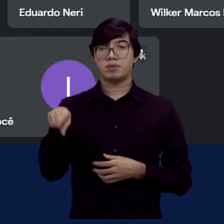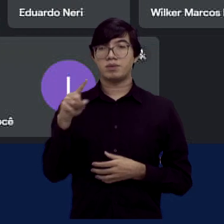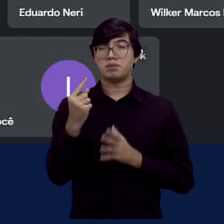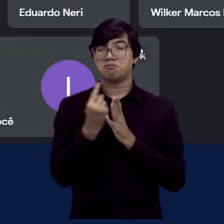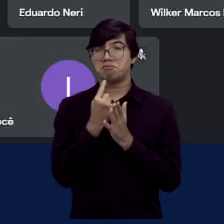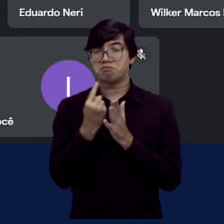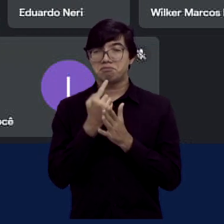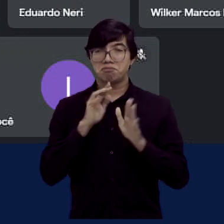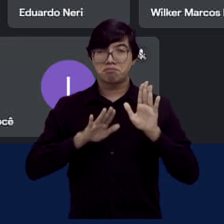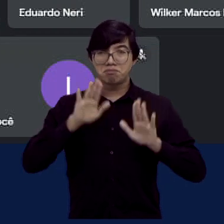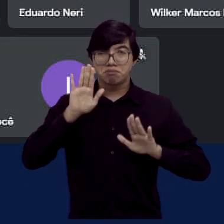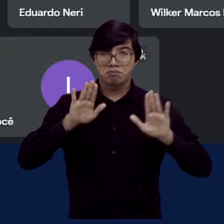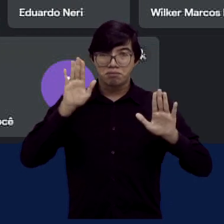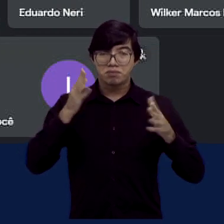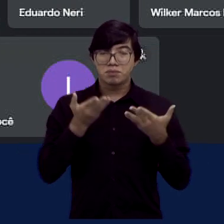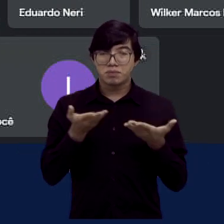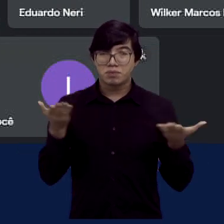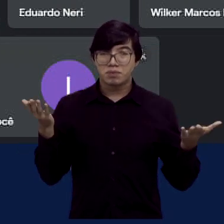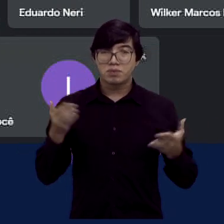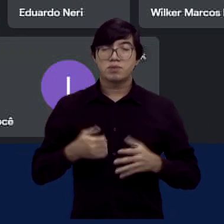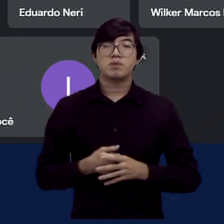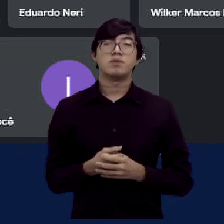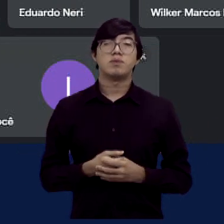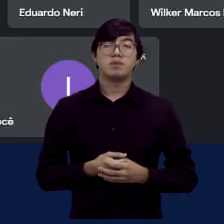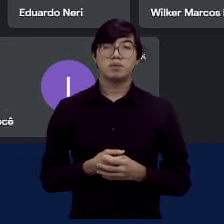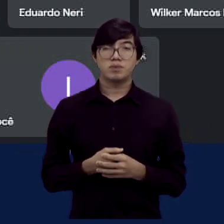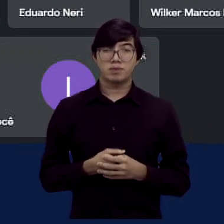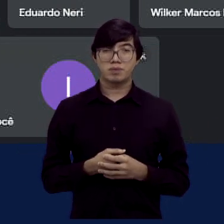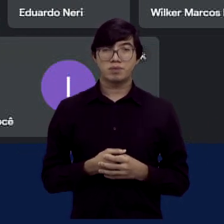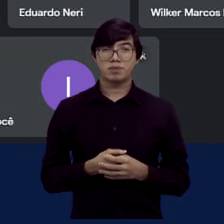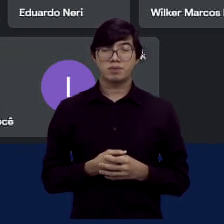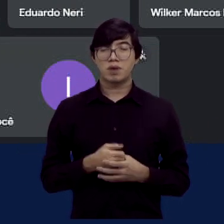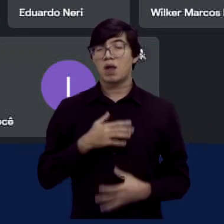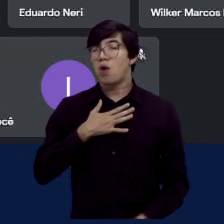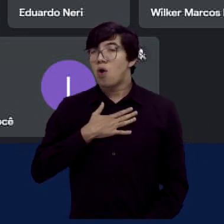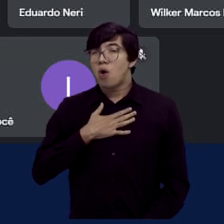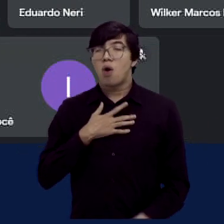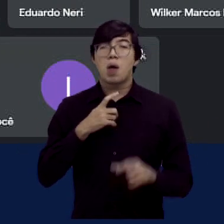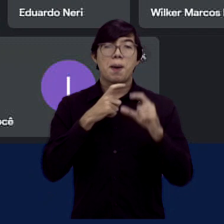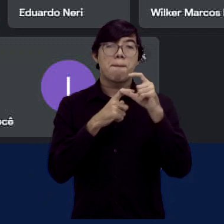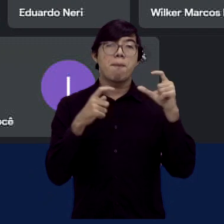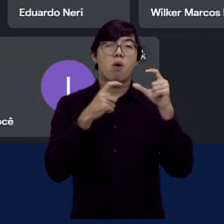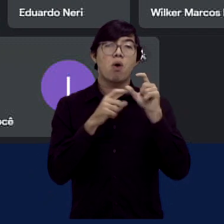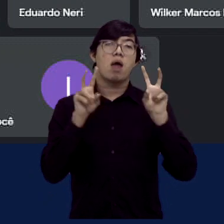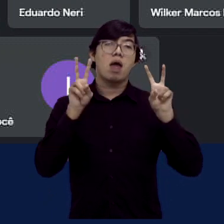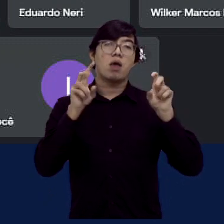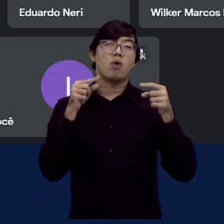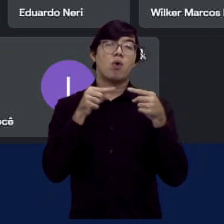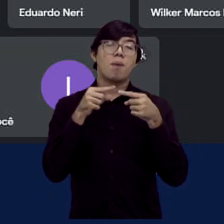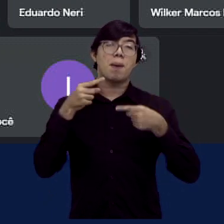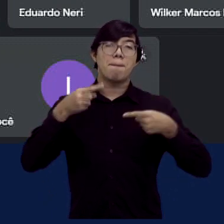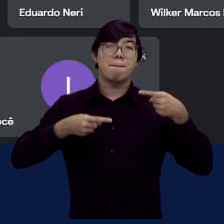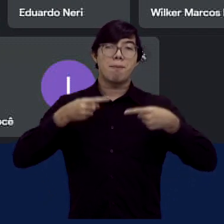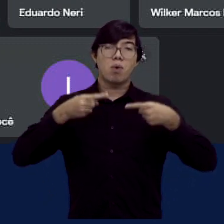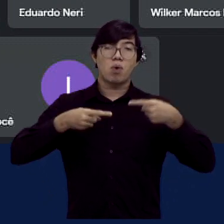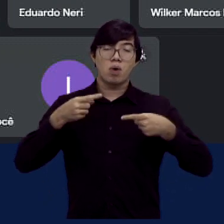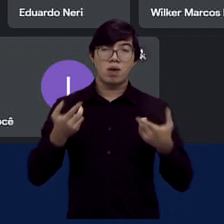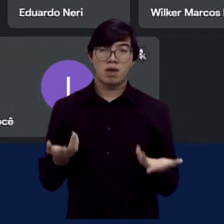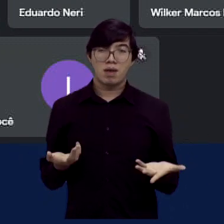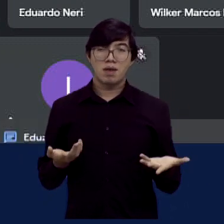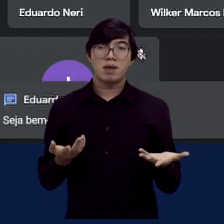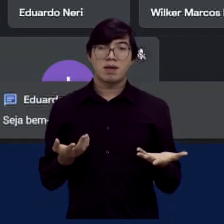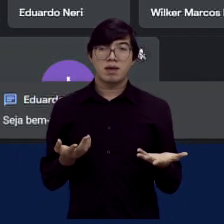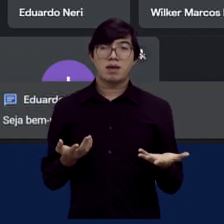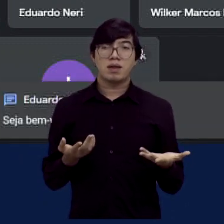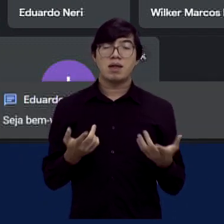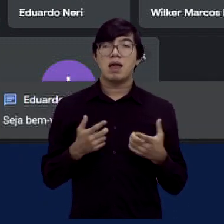O Raimundo Massi perguntou, gosto do quadrinho quando está associado à política. Eu adoro quadrinho associado à política. Eu vou dizer mais, não há nenhum quadrinho que não esteja de